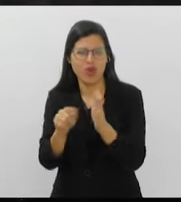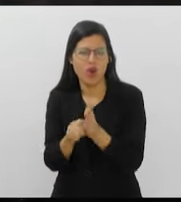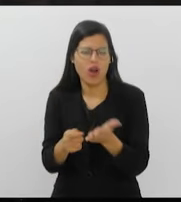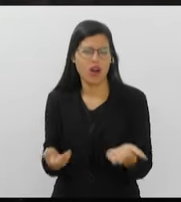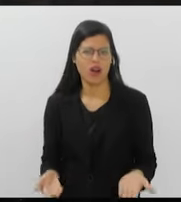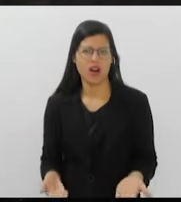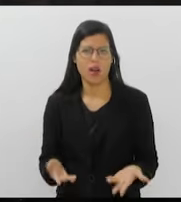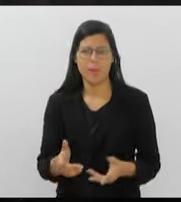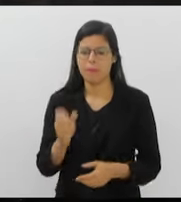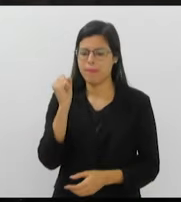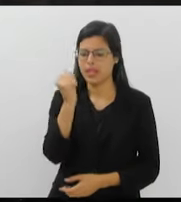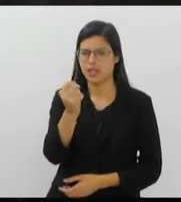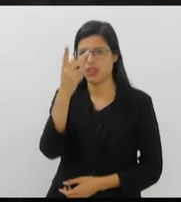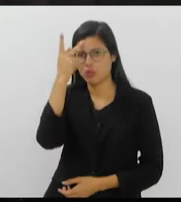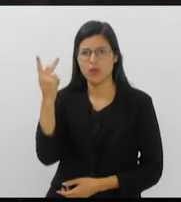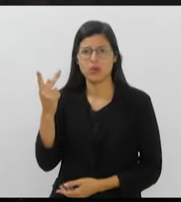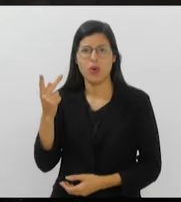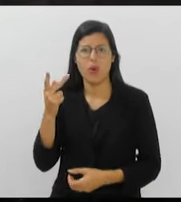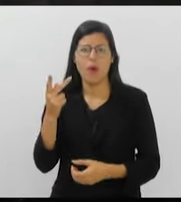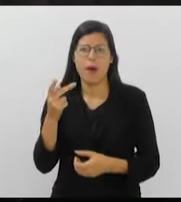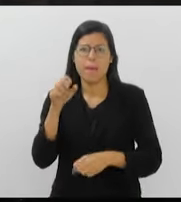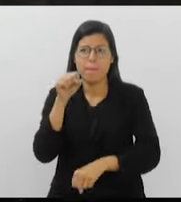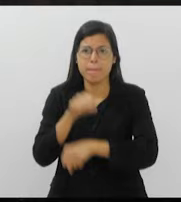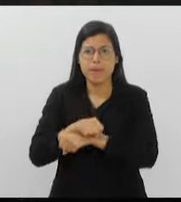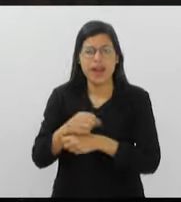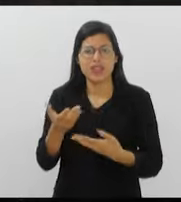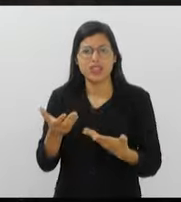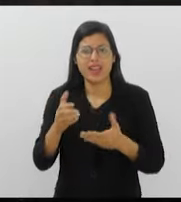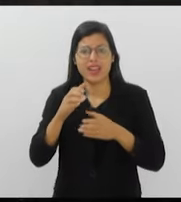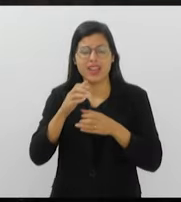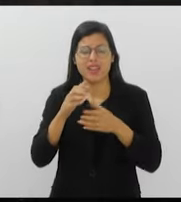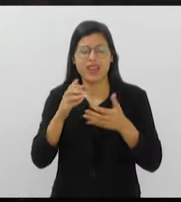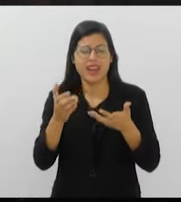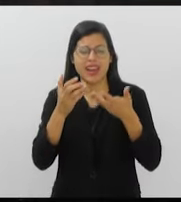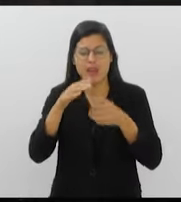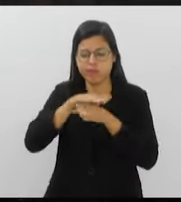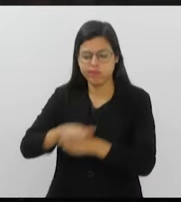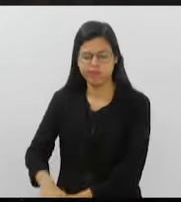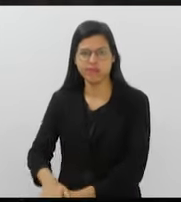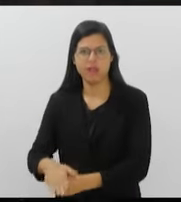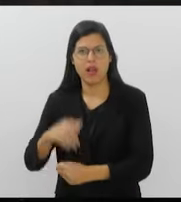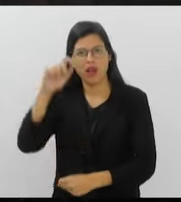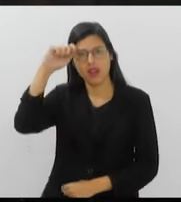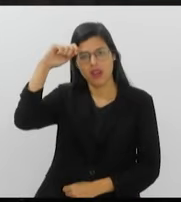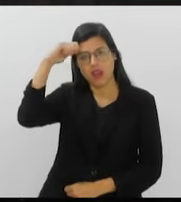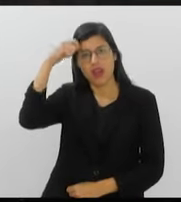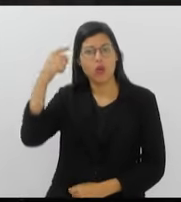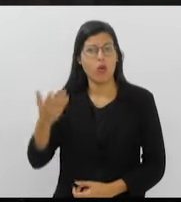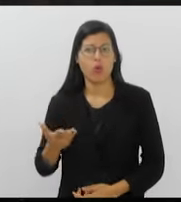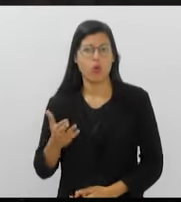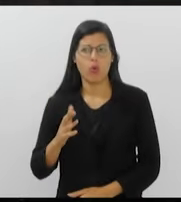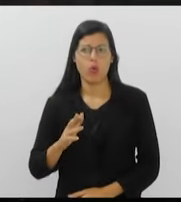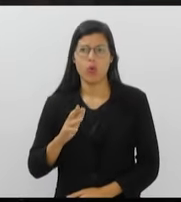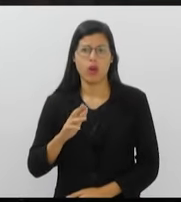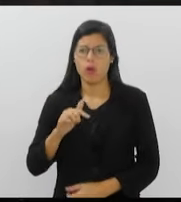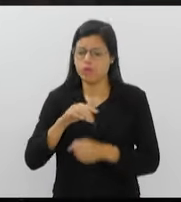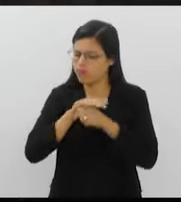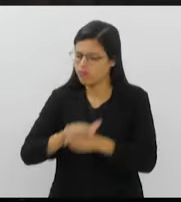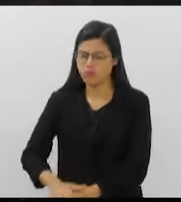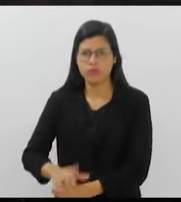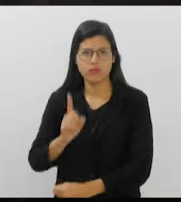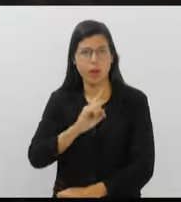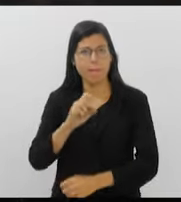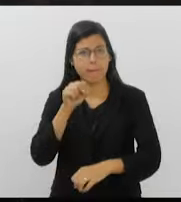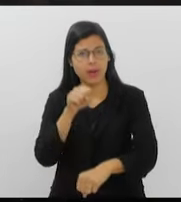Para de querer rebaixar a gente, pô. Para de querer rebaixar. Eu não estou abaixo de nenhum branco, nenhum amarelo, nenhum pardo. Para